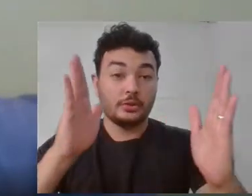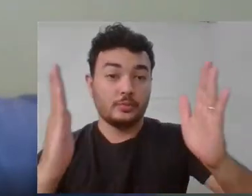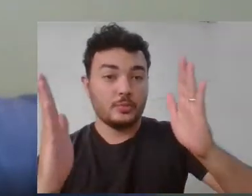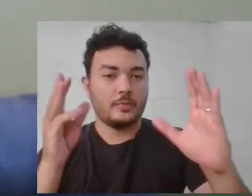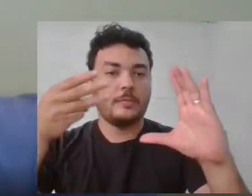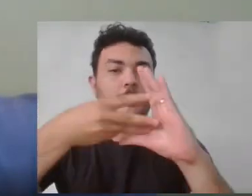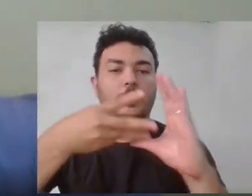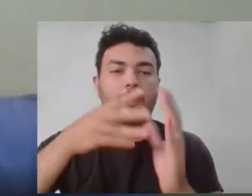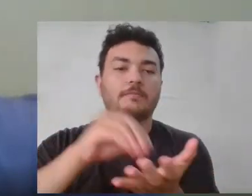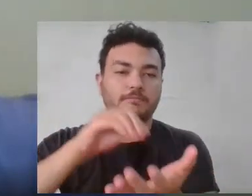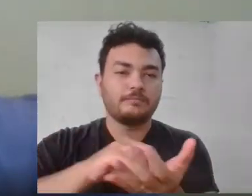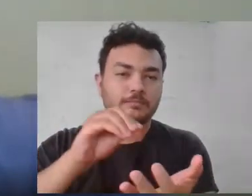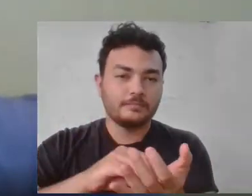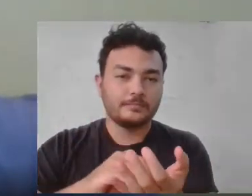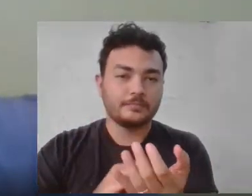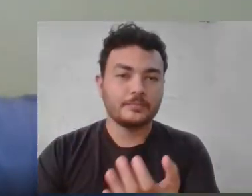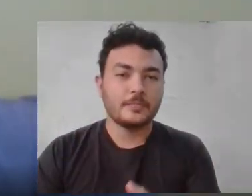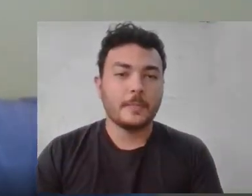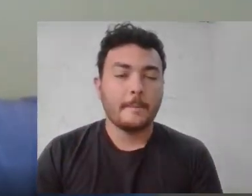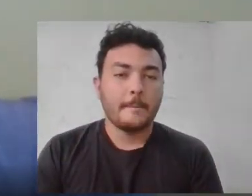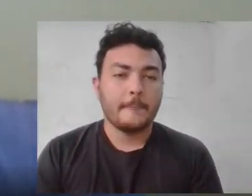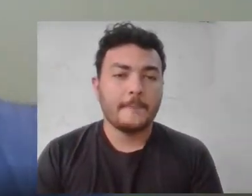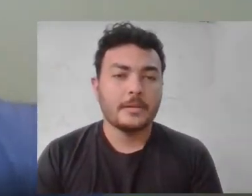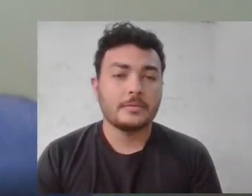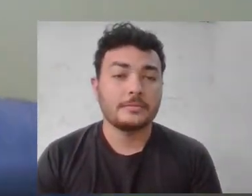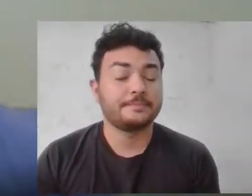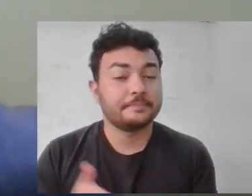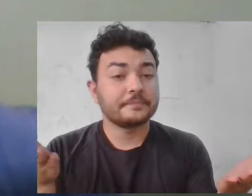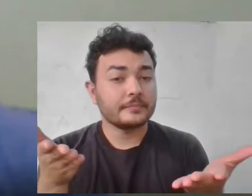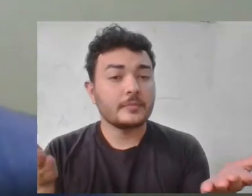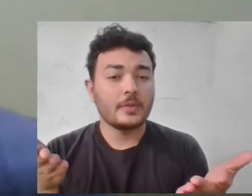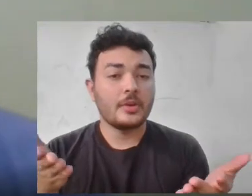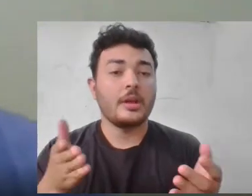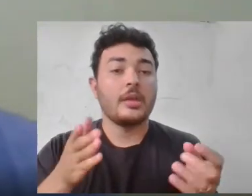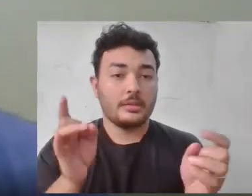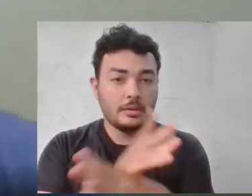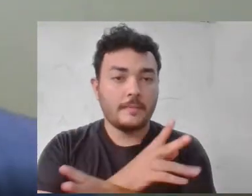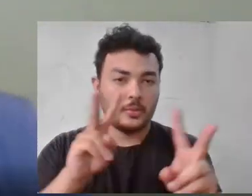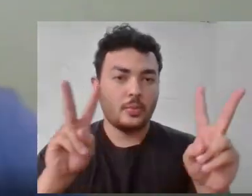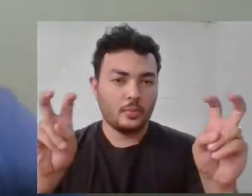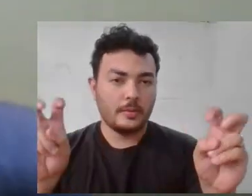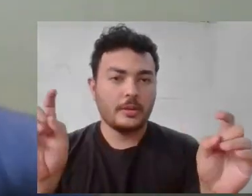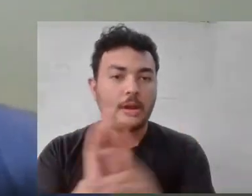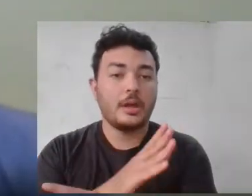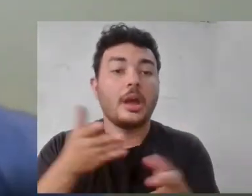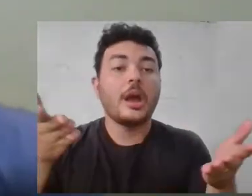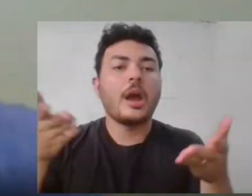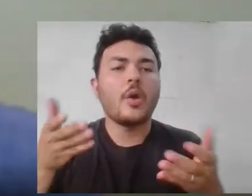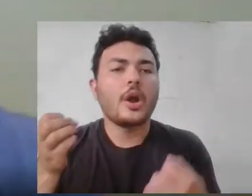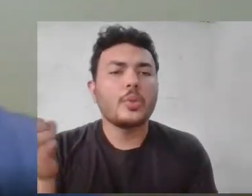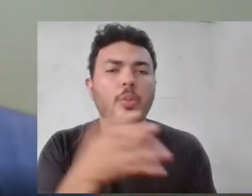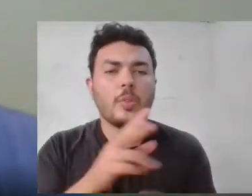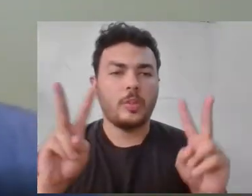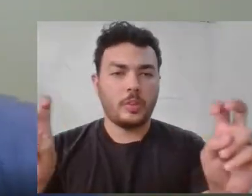faltado, né? Para discutir, para abordar com vocês. E agora, após esse assunto, nós vamos abordar agora a teoria da